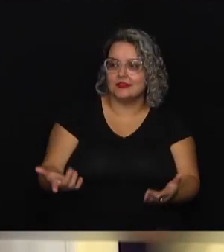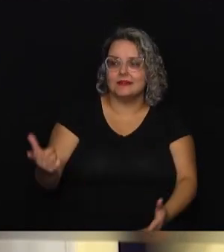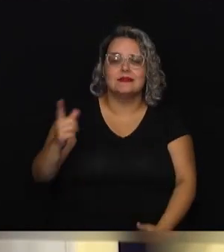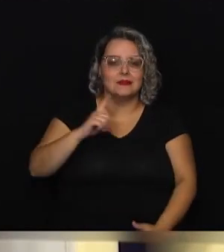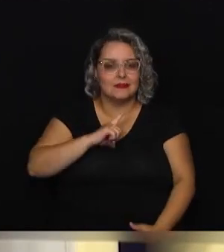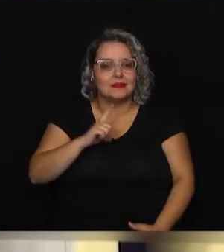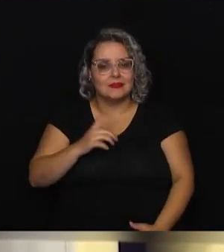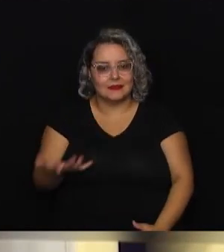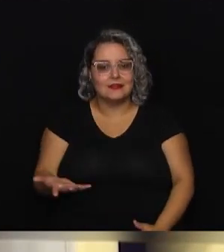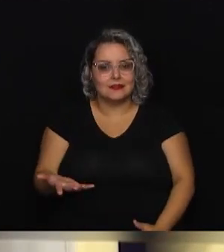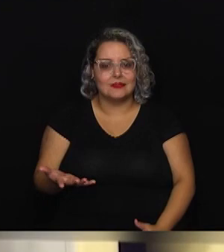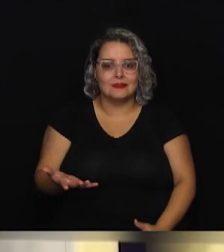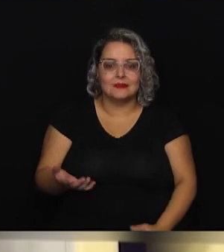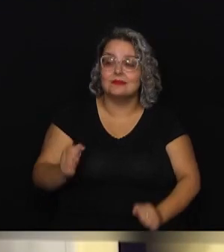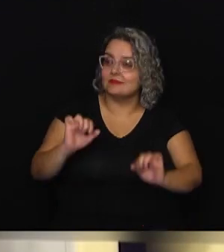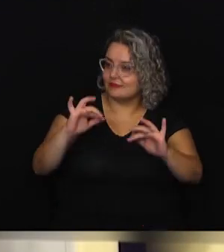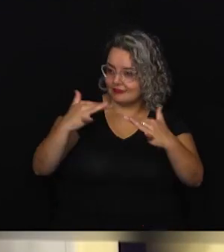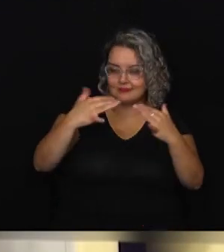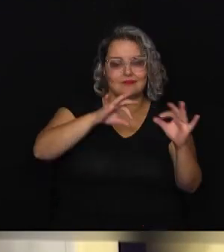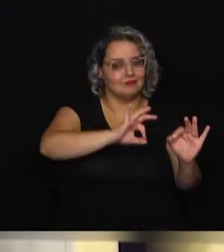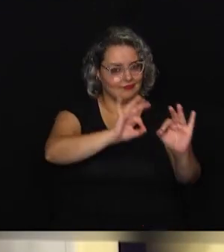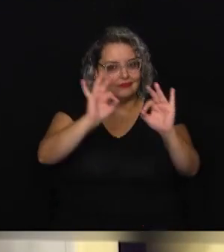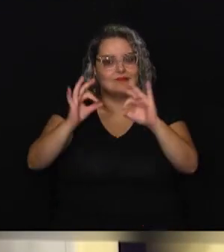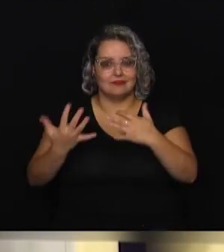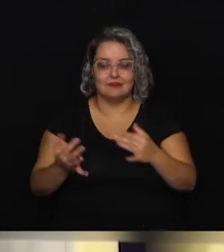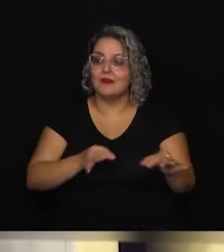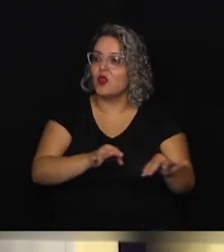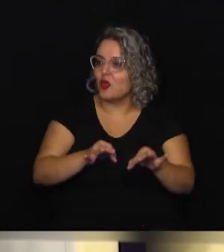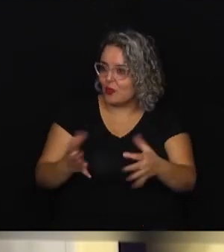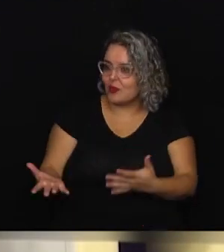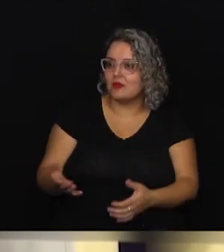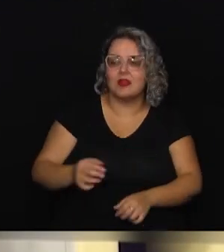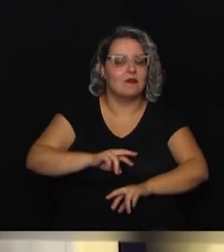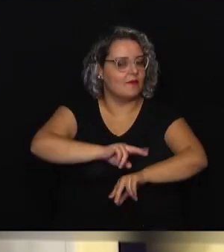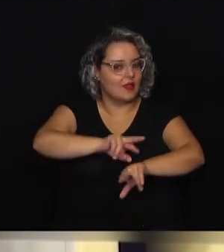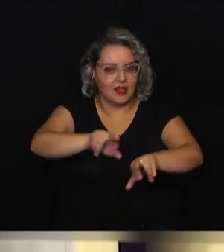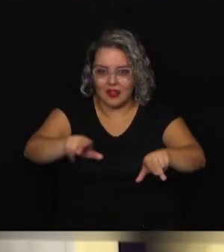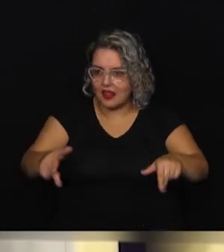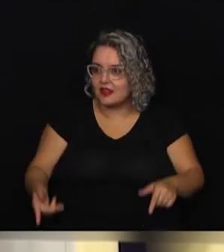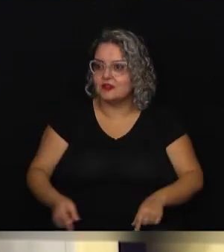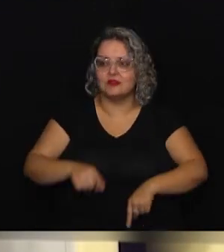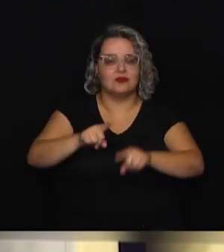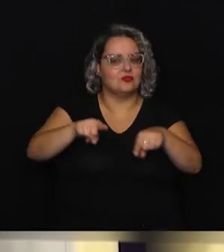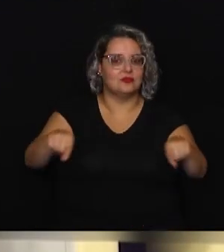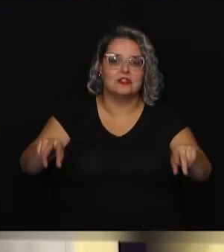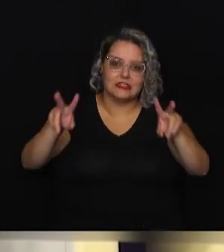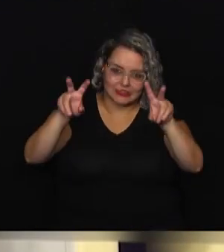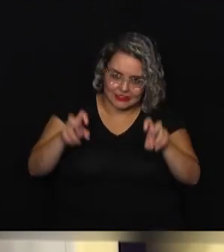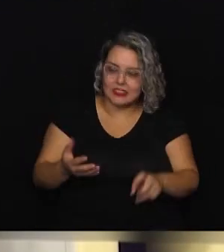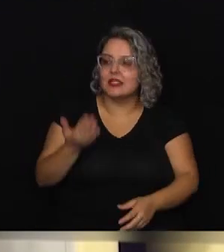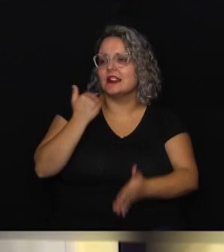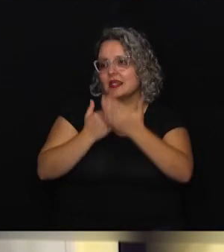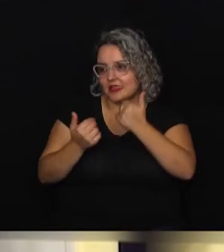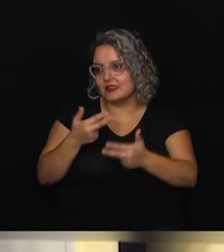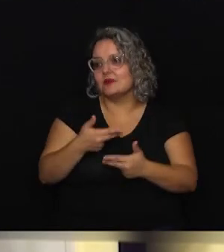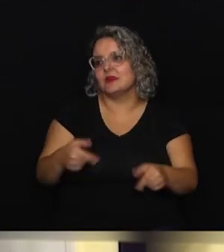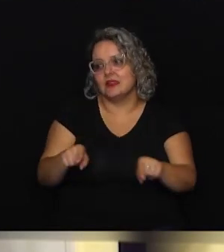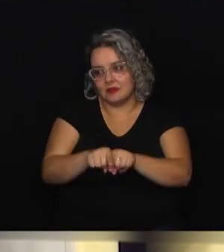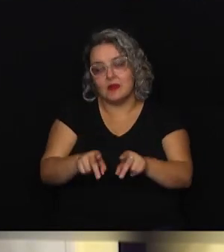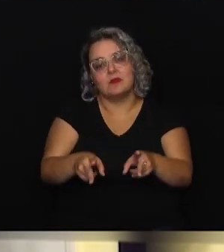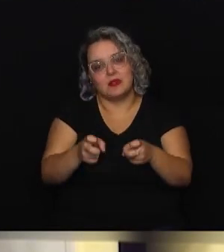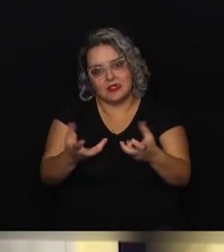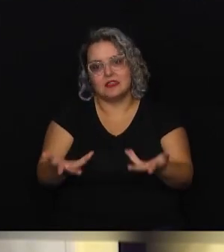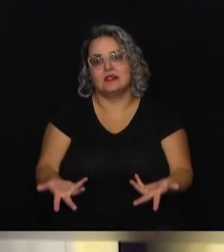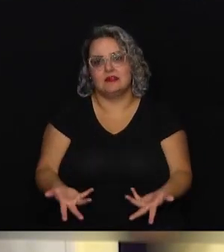uma audiência e também programas ecléticos que falam de vários temas, e alimentação também eu percebo que